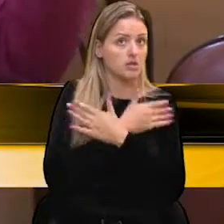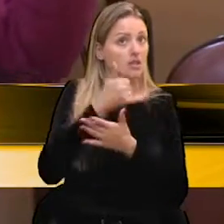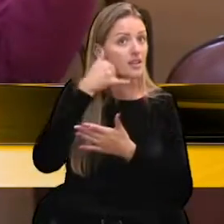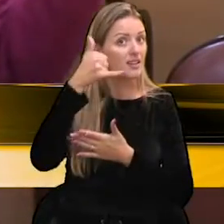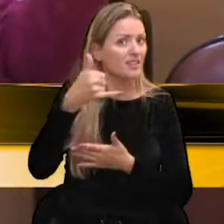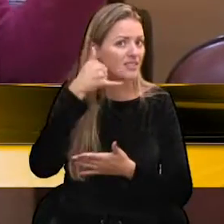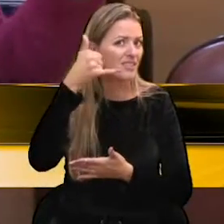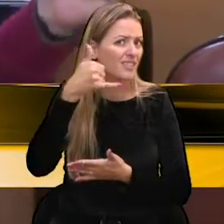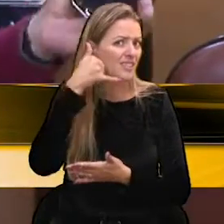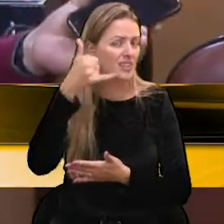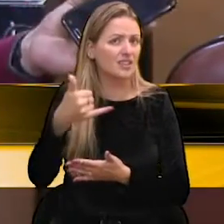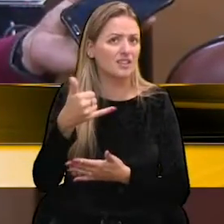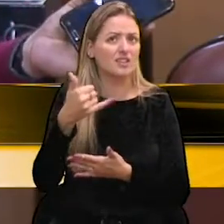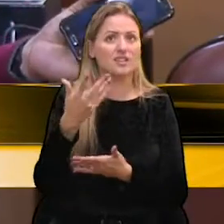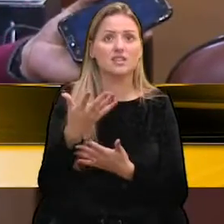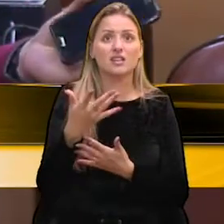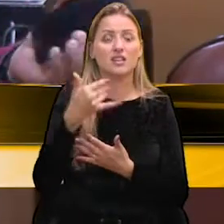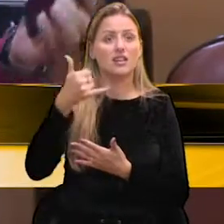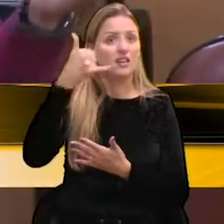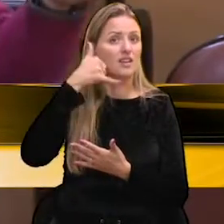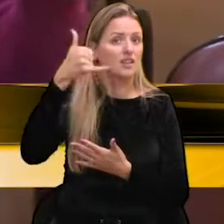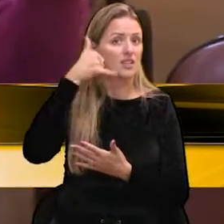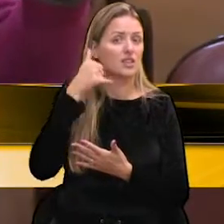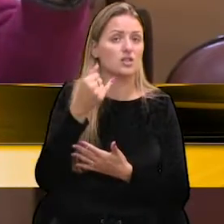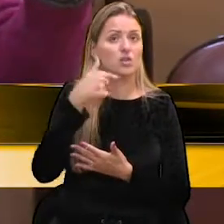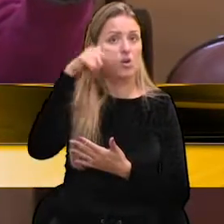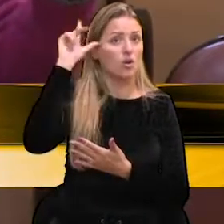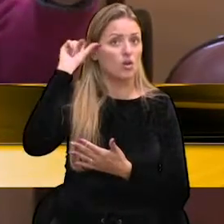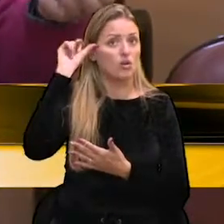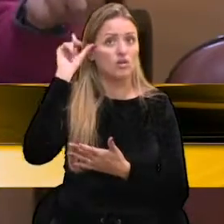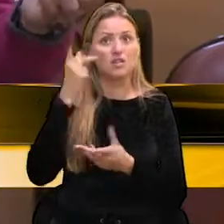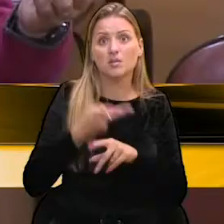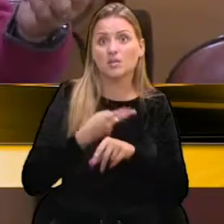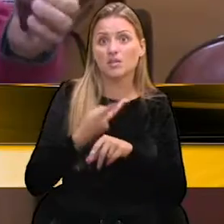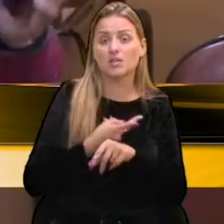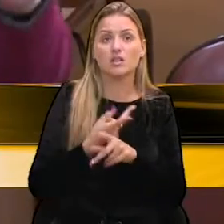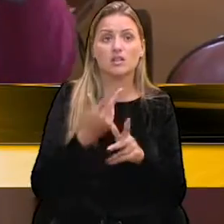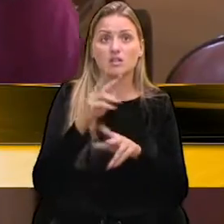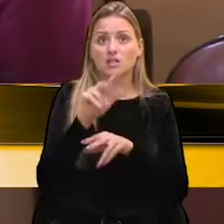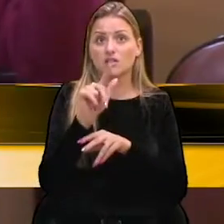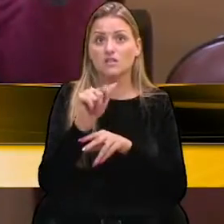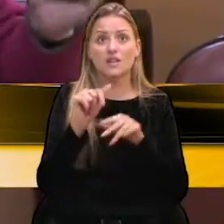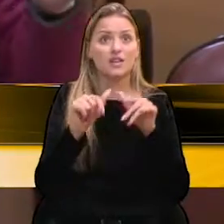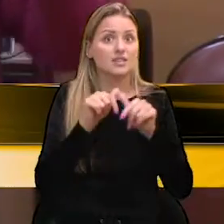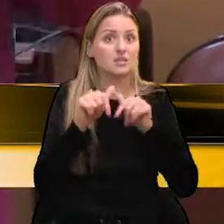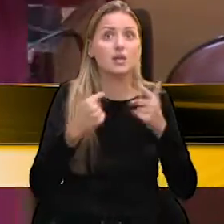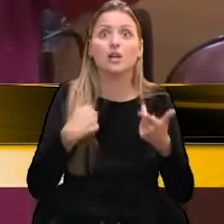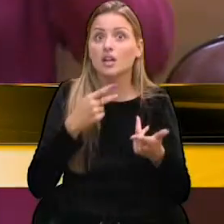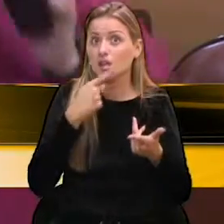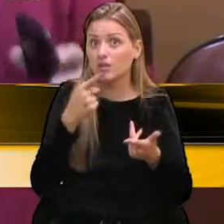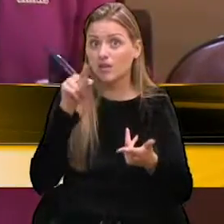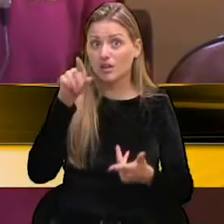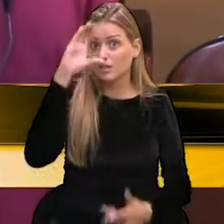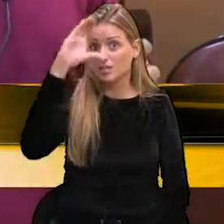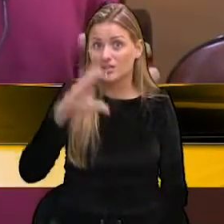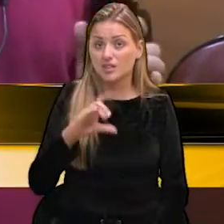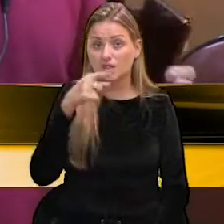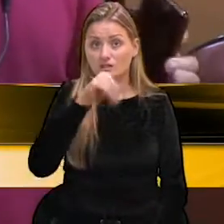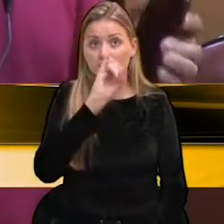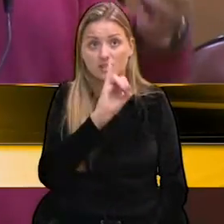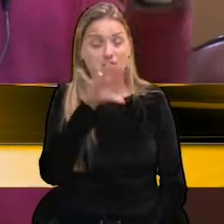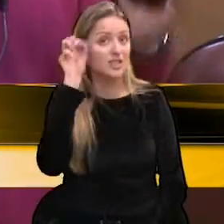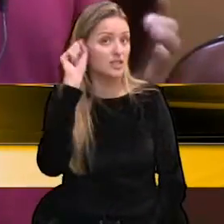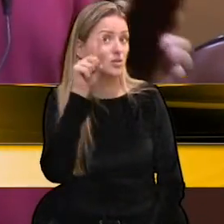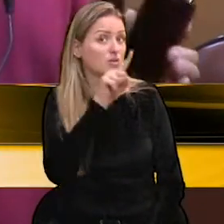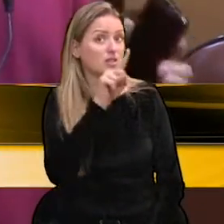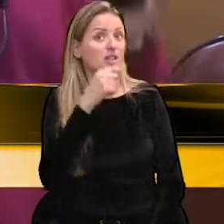que várias pessoas, mais de 40, me ligaram ontem em busca de um emprego que fiz. Então, eu digo para esse cidadão, se de repente tiver a graça, estiver me